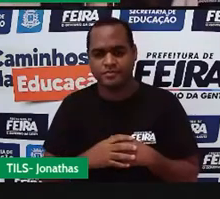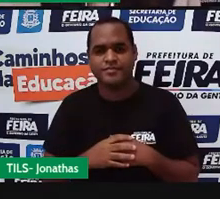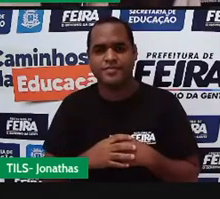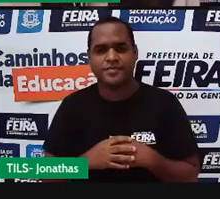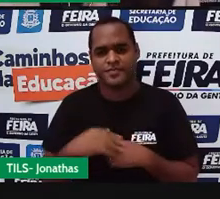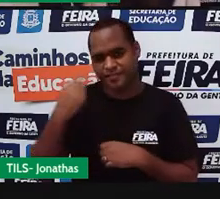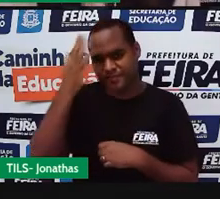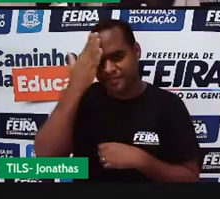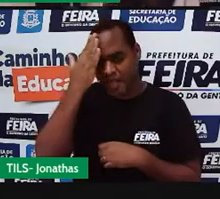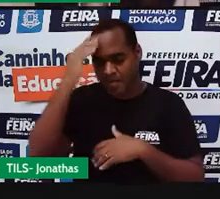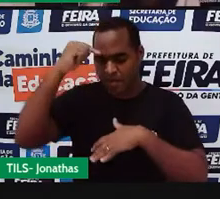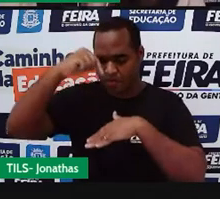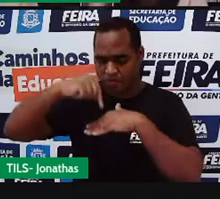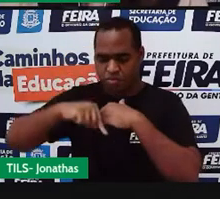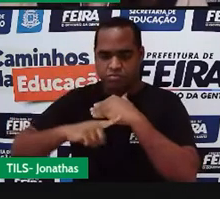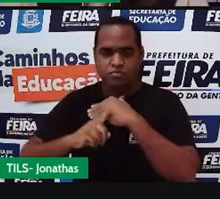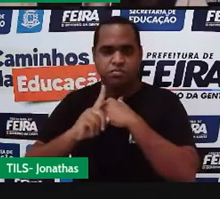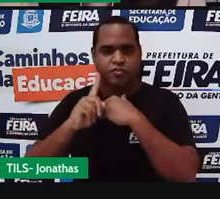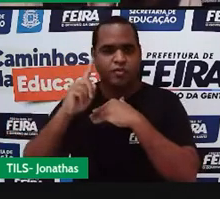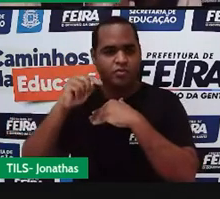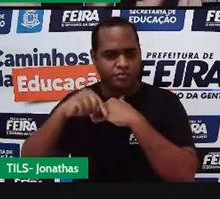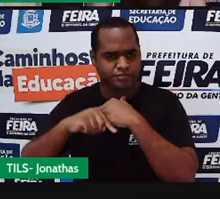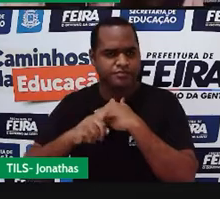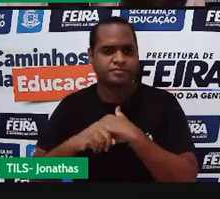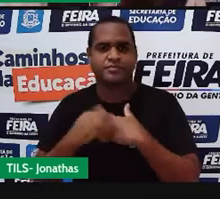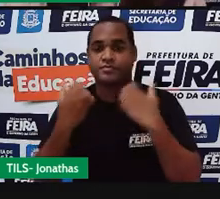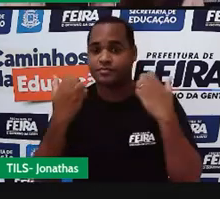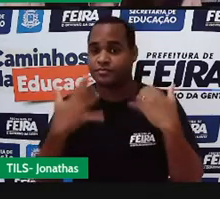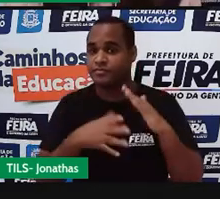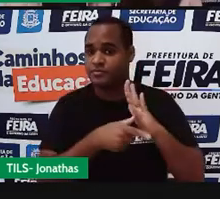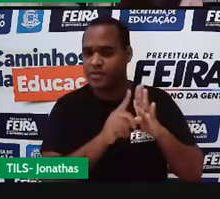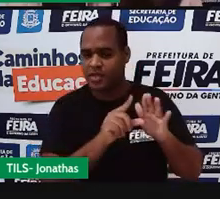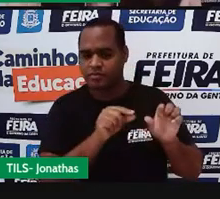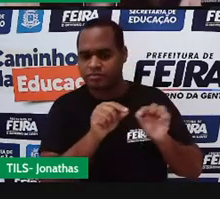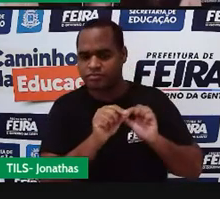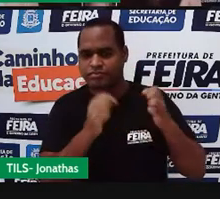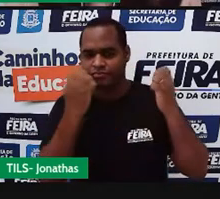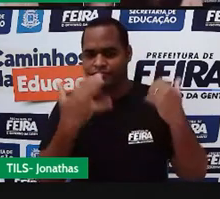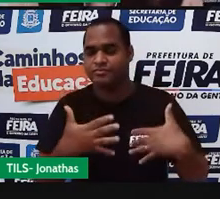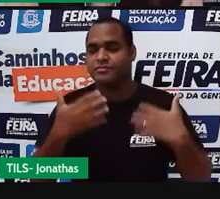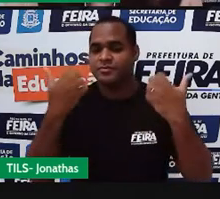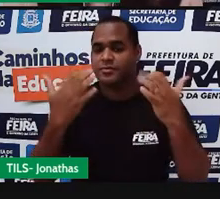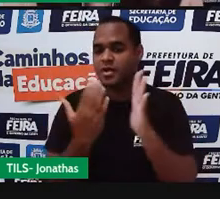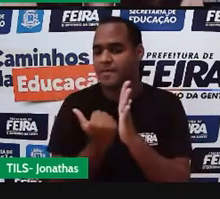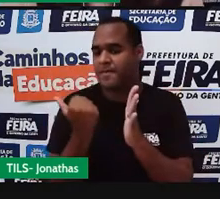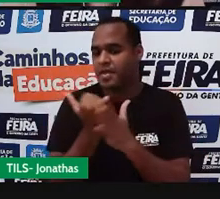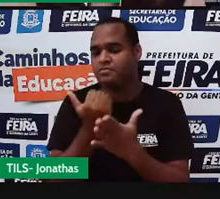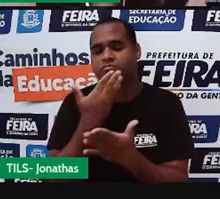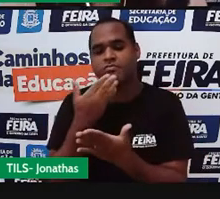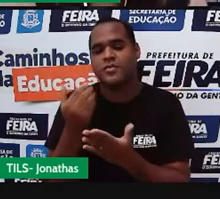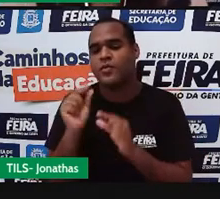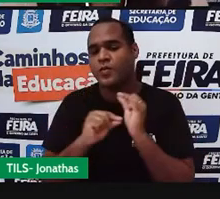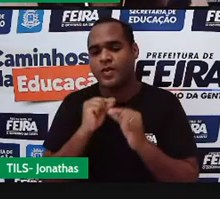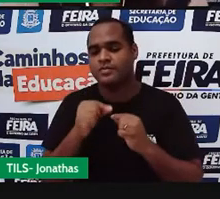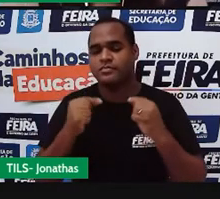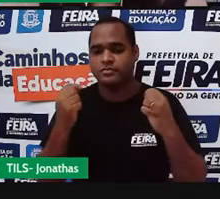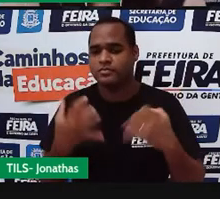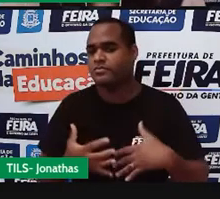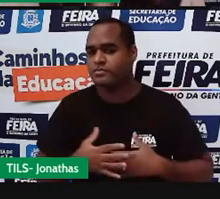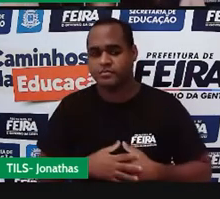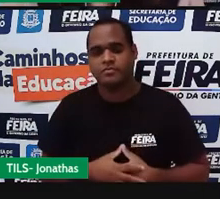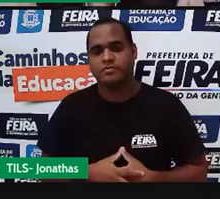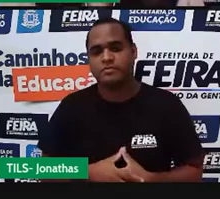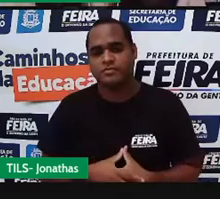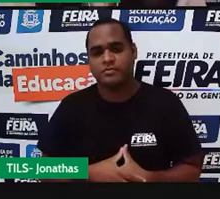você sabe o que é o efeito estufa a gente citou ele na aula anterior mas agora a gente vai ver de fato o que é esse efeito